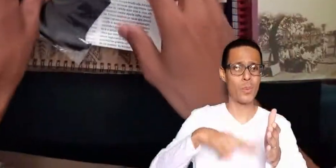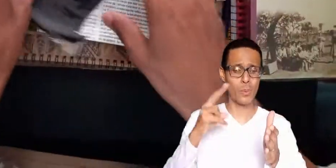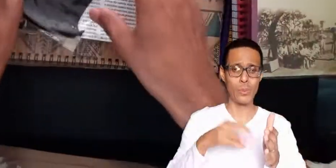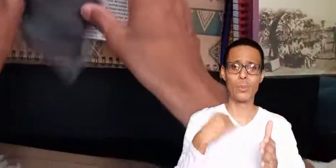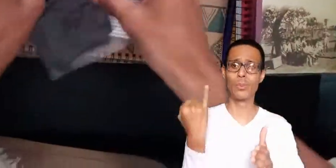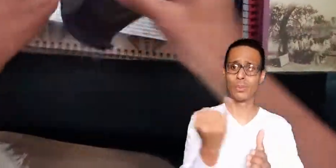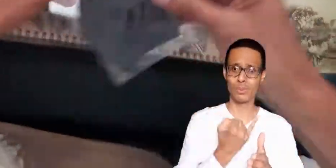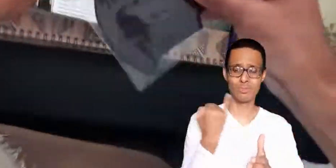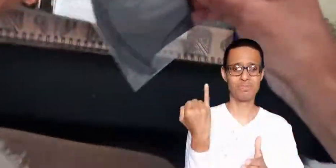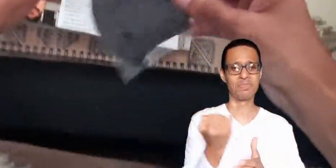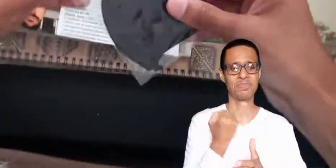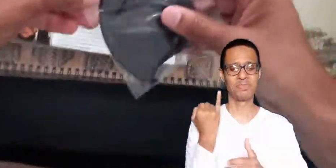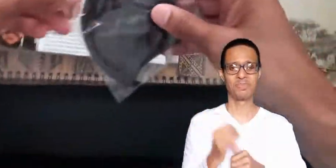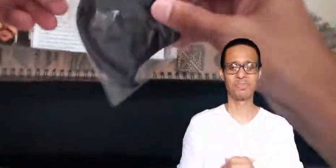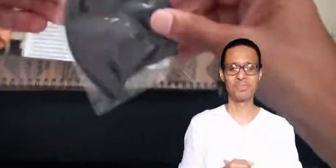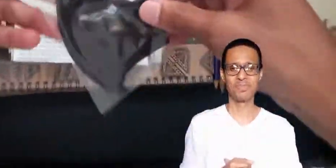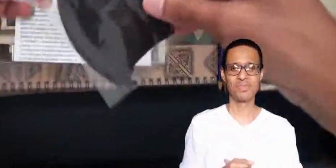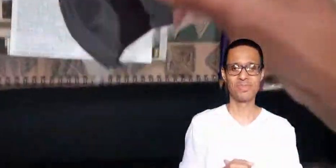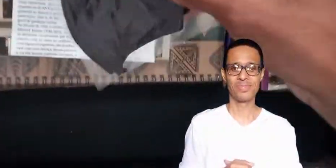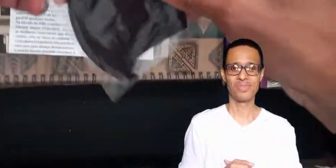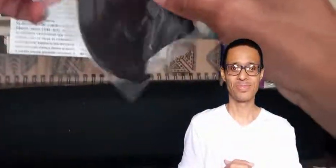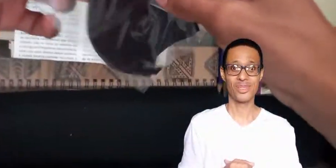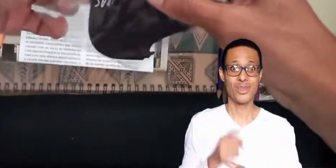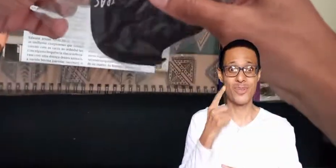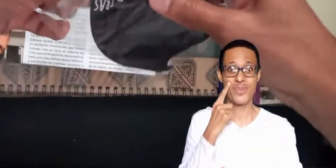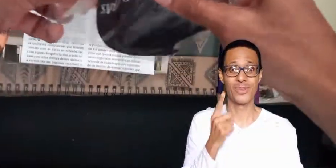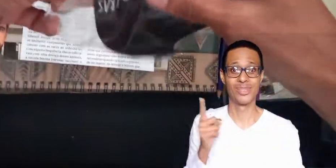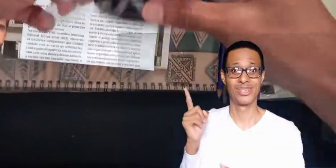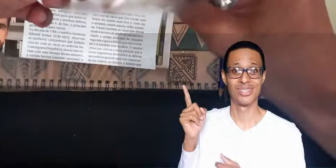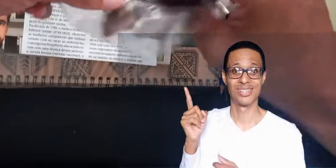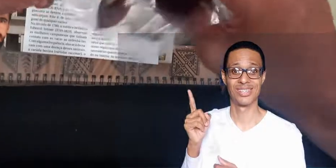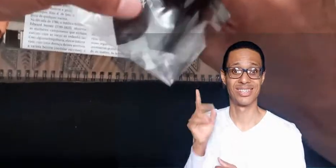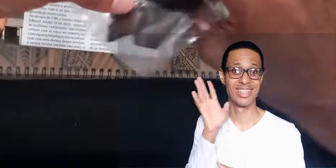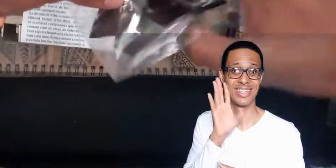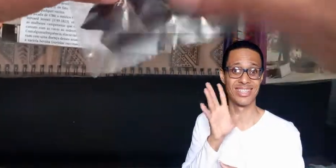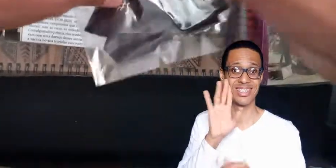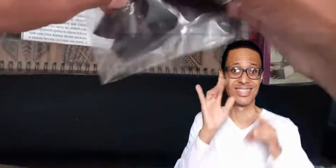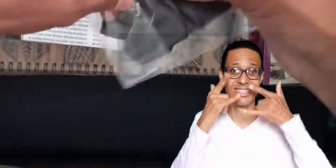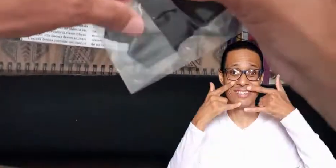que legal, cara, uma máscara personalizada.